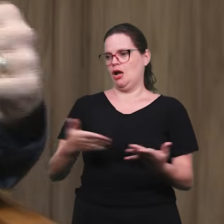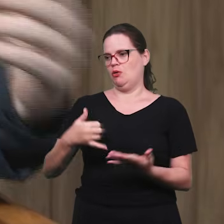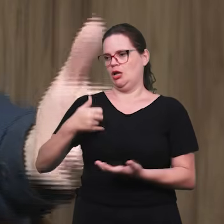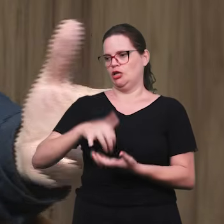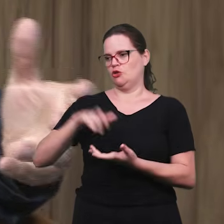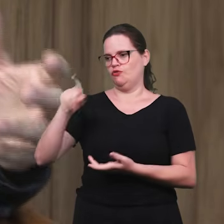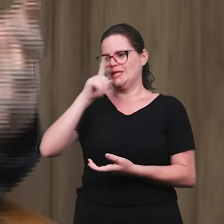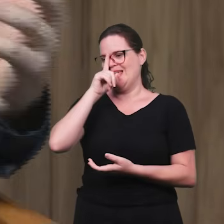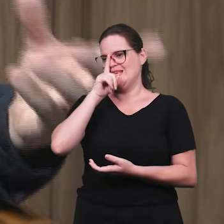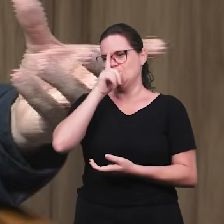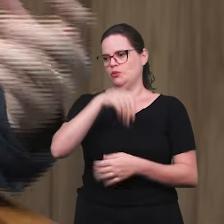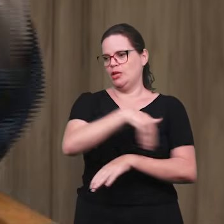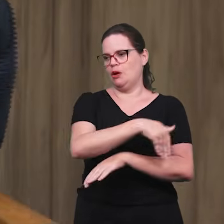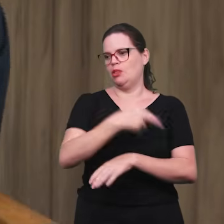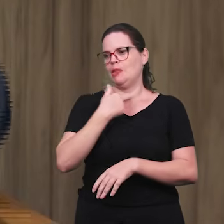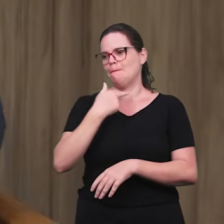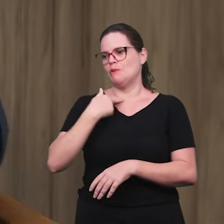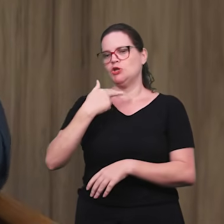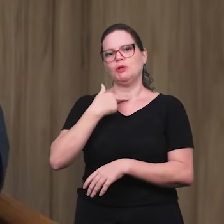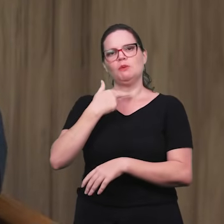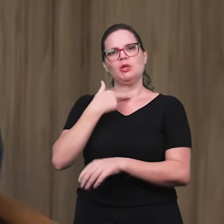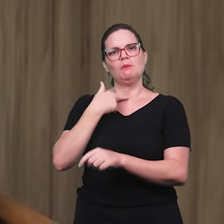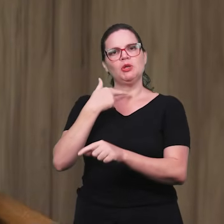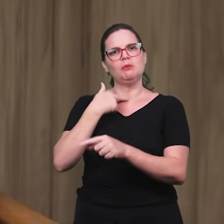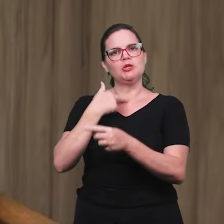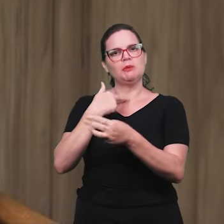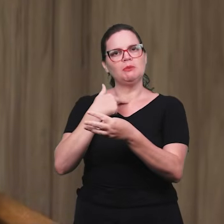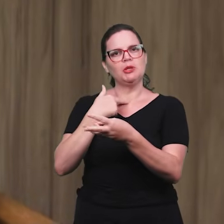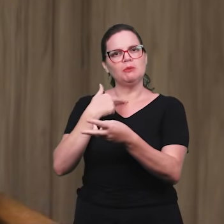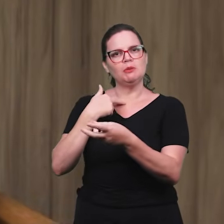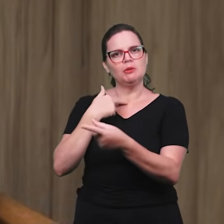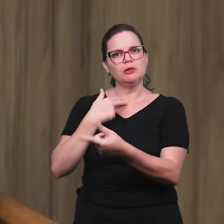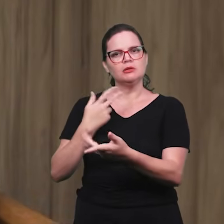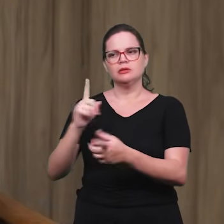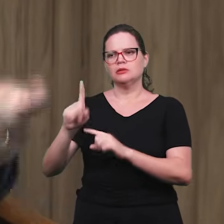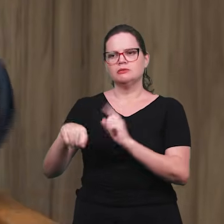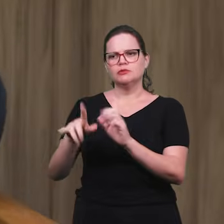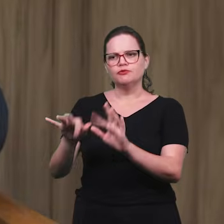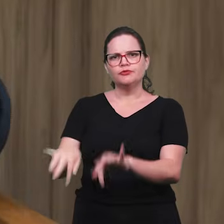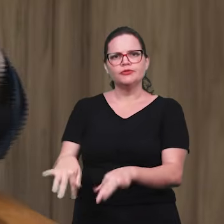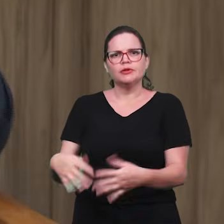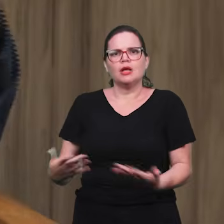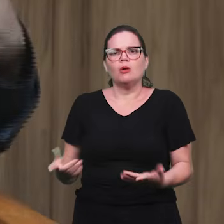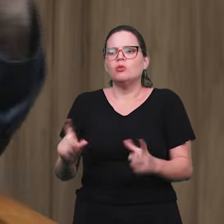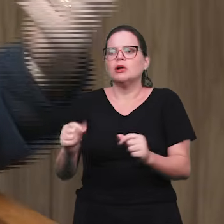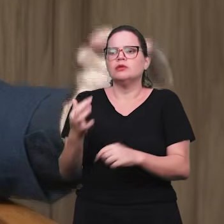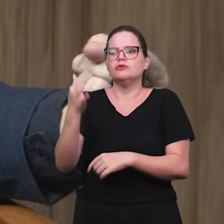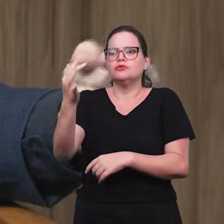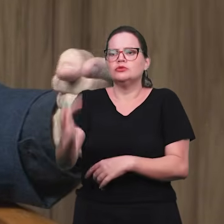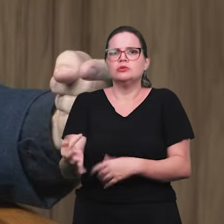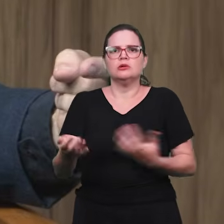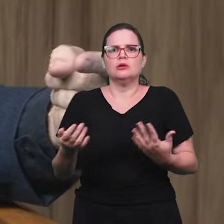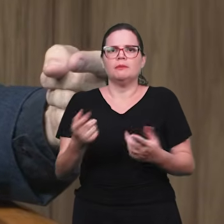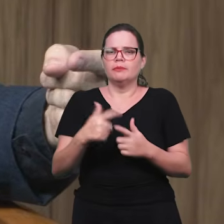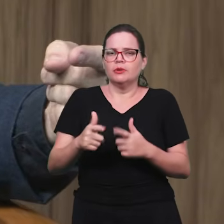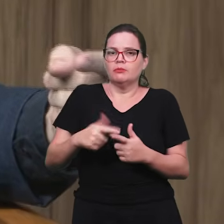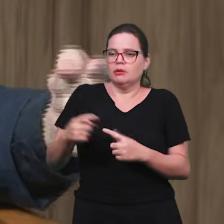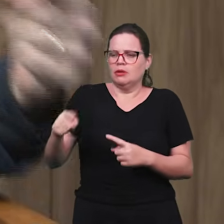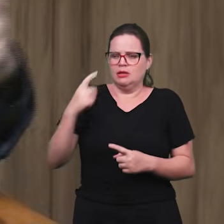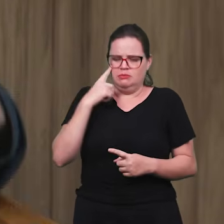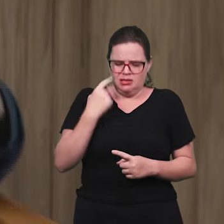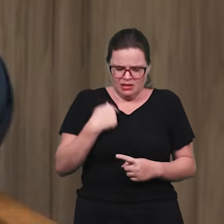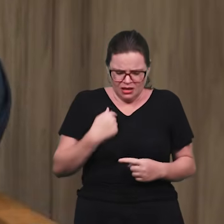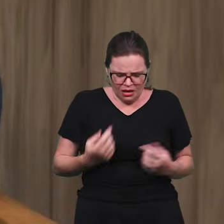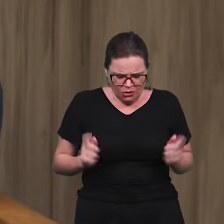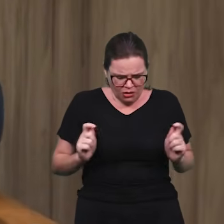tornou um risco, tudo isso ele vai somatizando, isso vira um problema no futuro, porque ele começa a entender que ele está na fase de limitação.